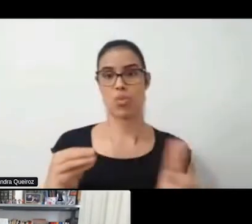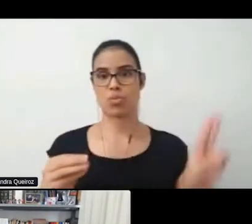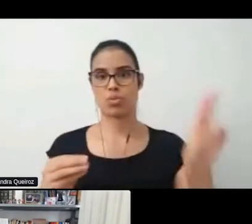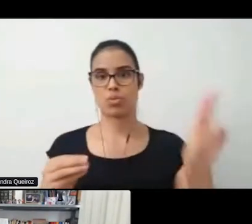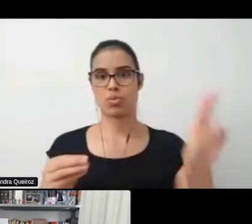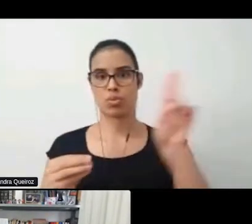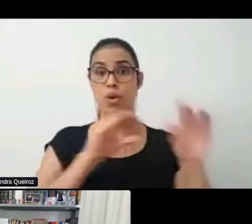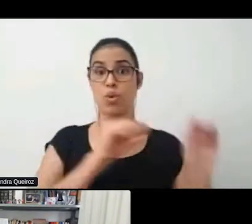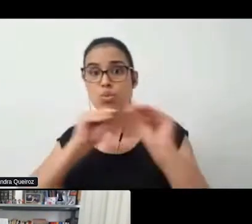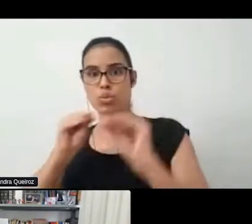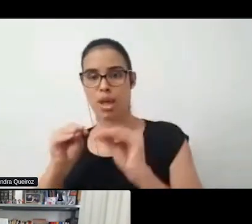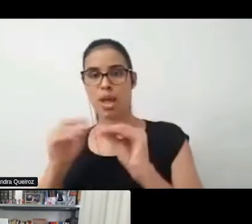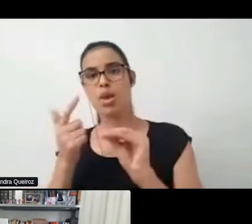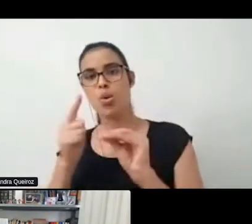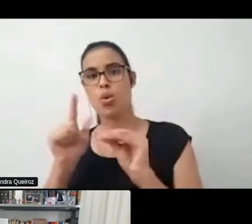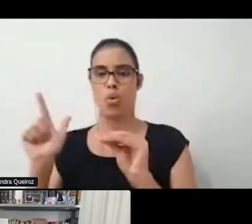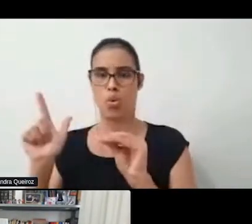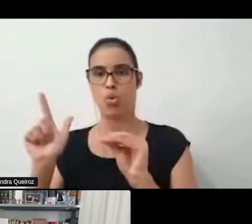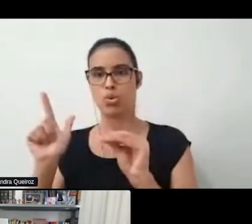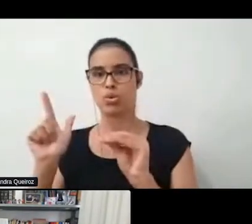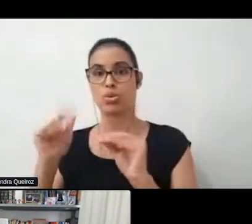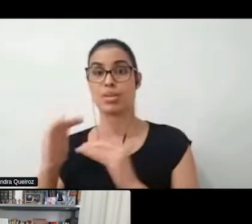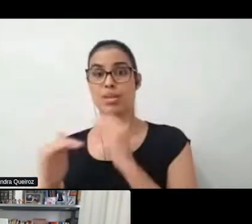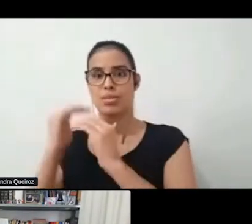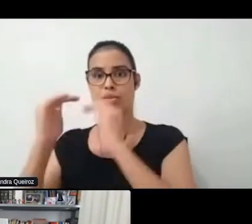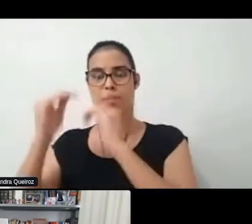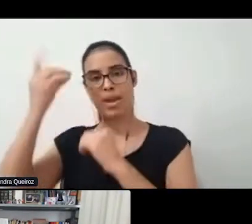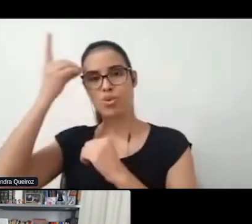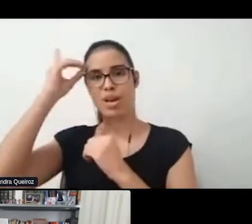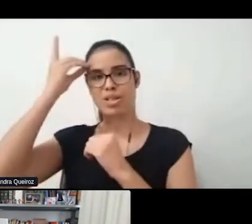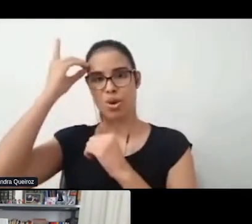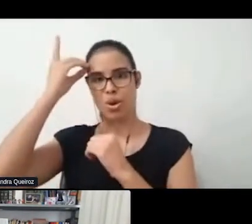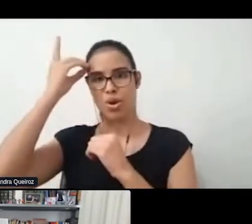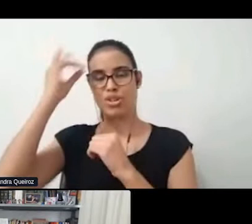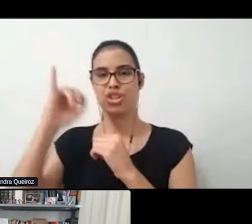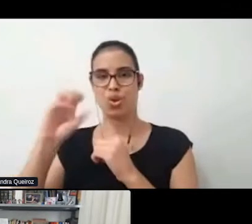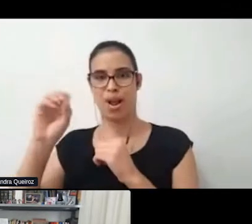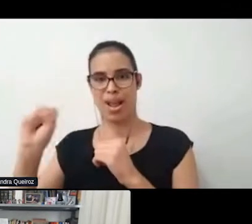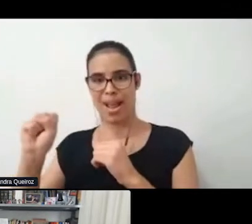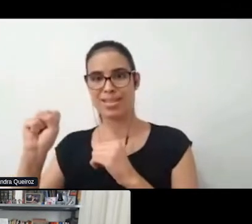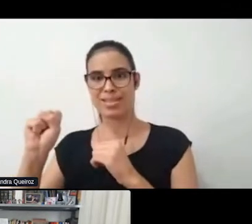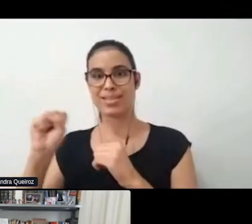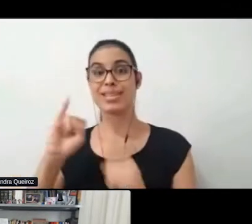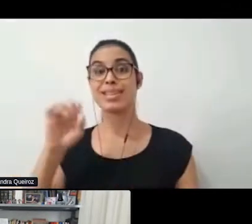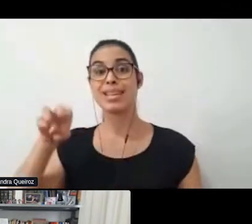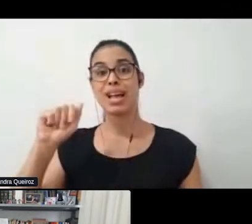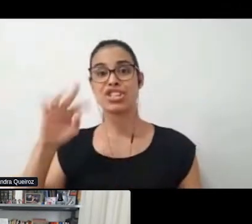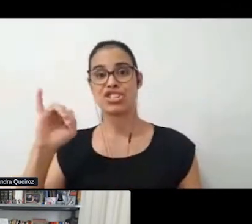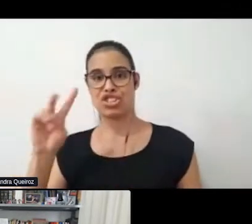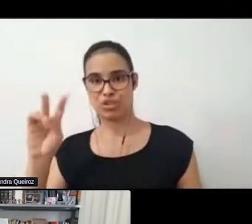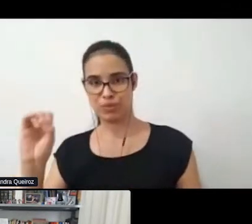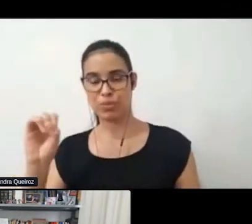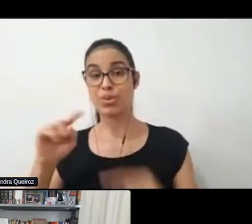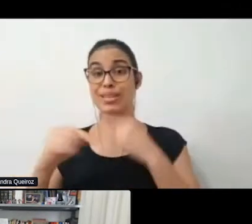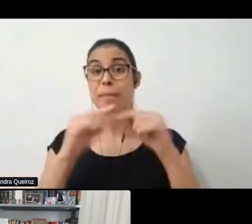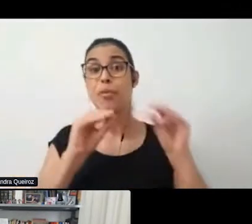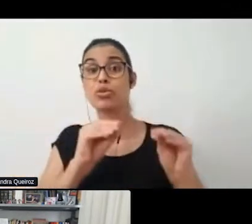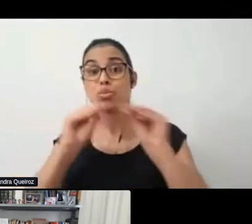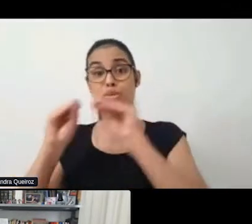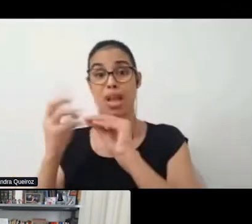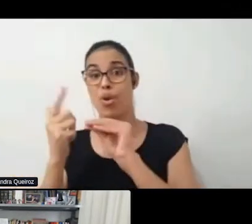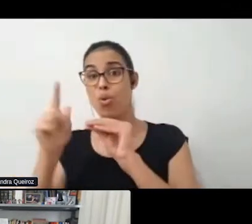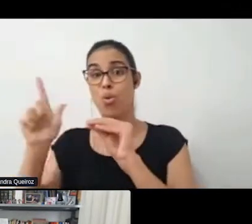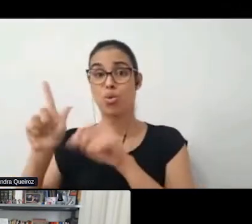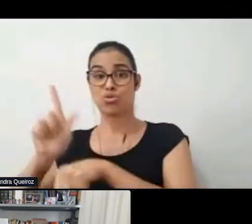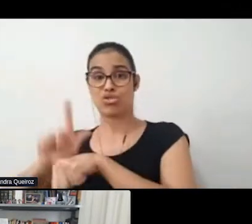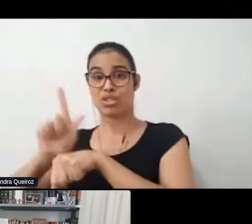desenvolvimento mobile, onde me especializei em Android e iOS nativo. Depois migrei para gestão de produtos, como eu já